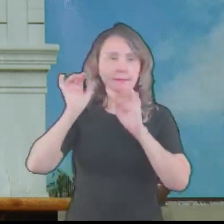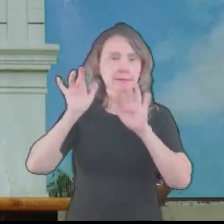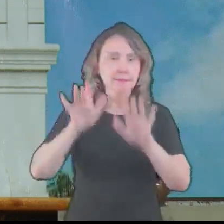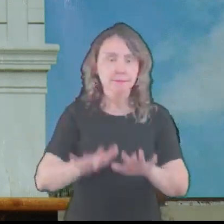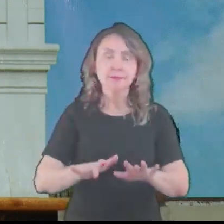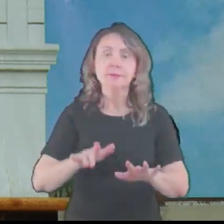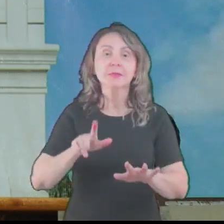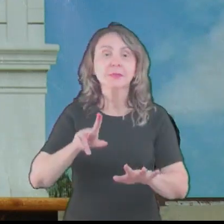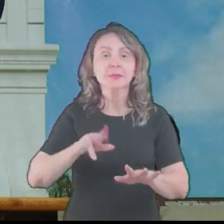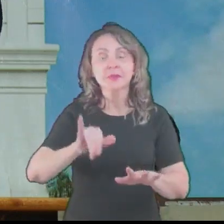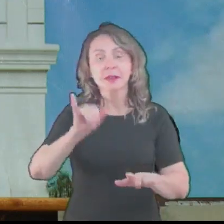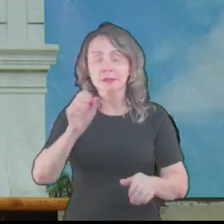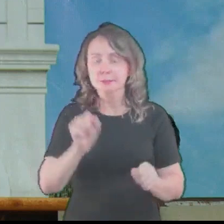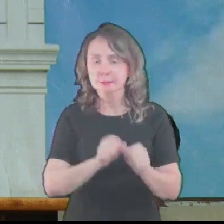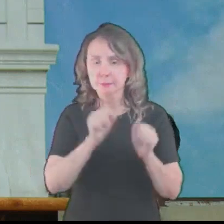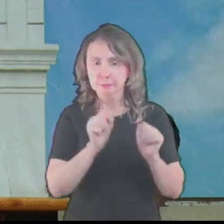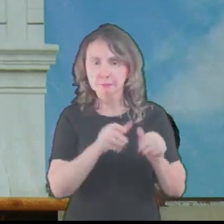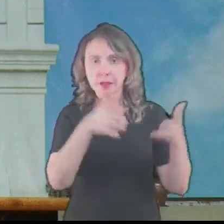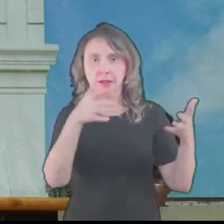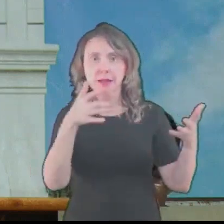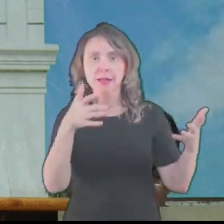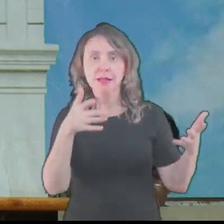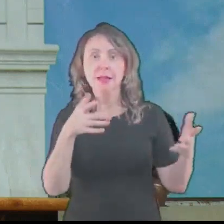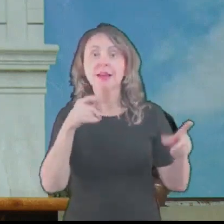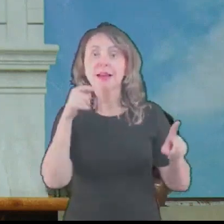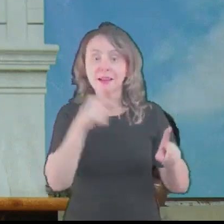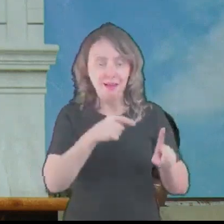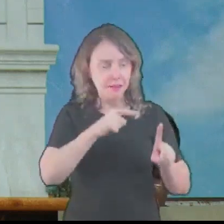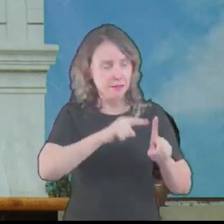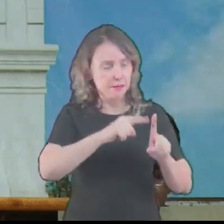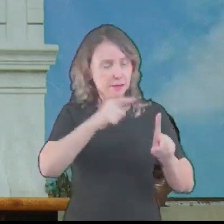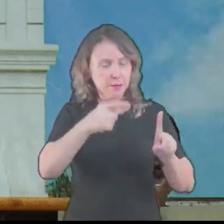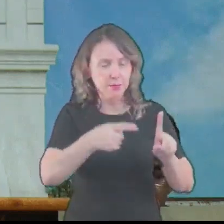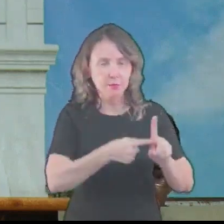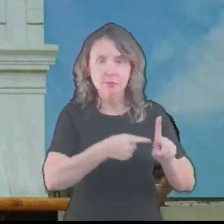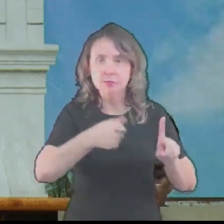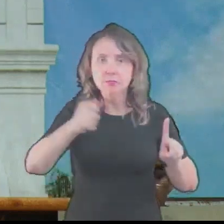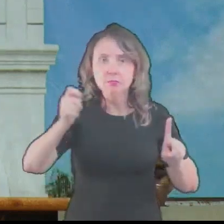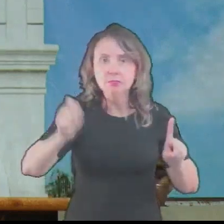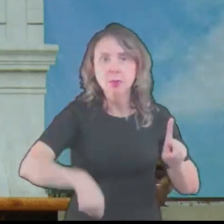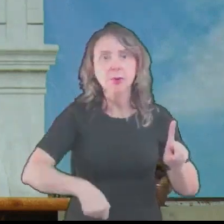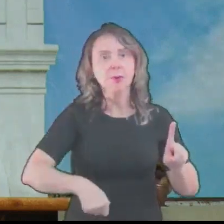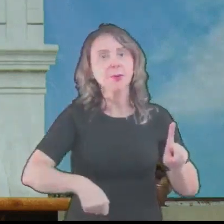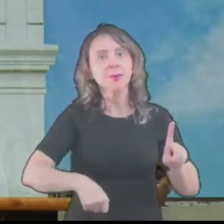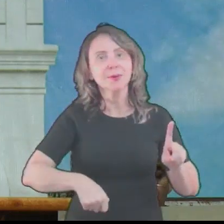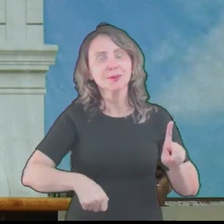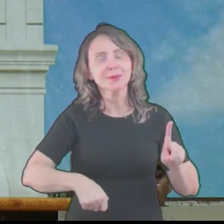mandar algo de especial, e ela vai gerar uma criança.